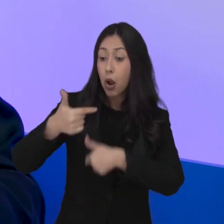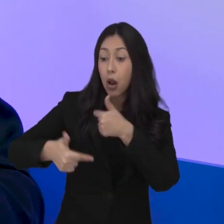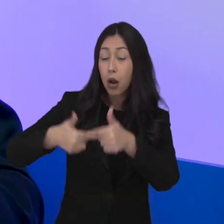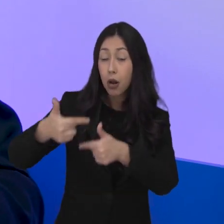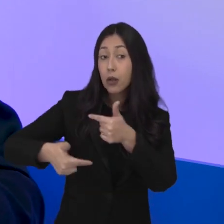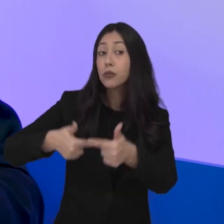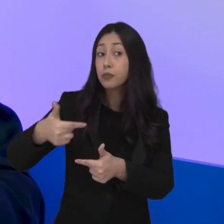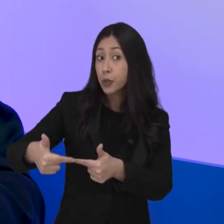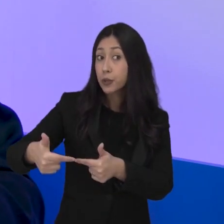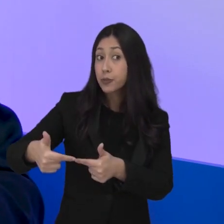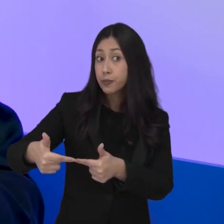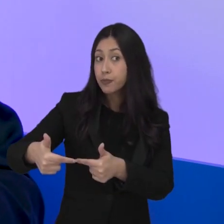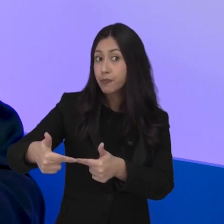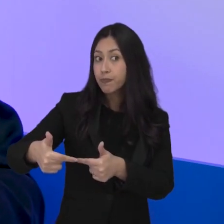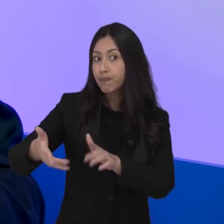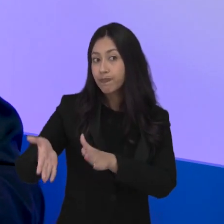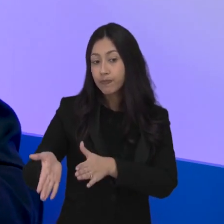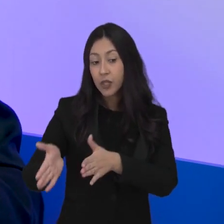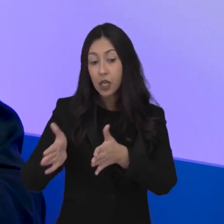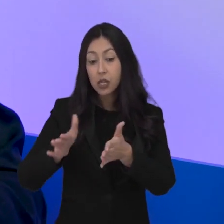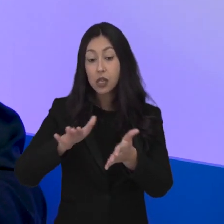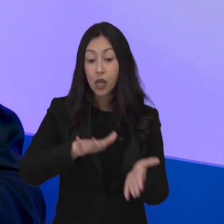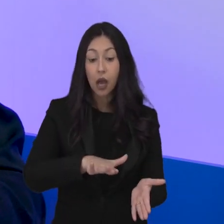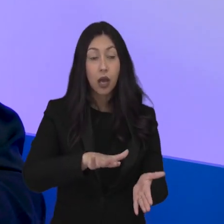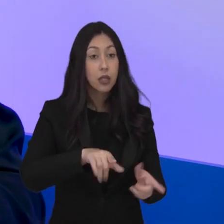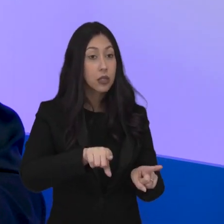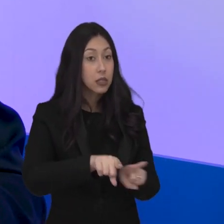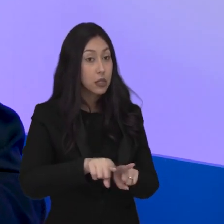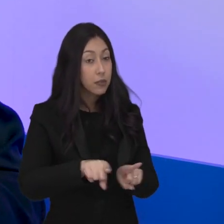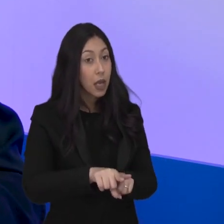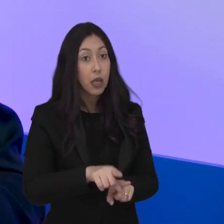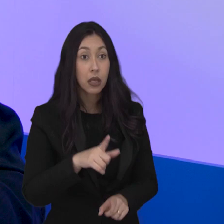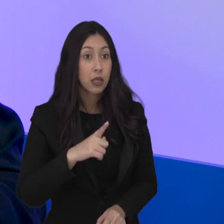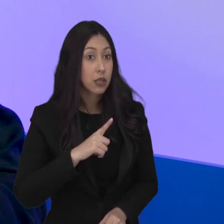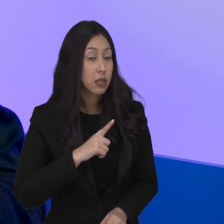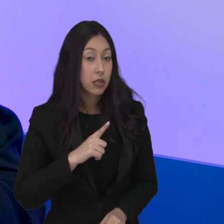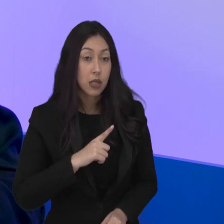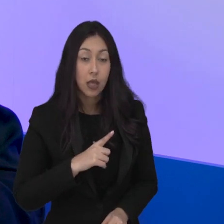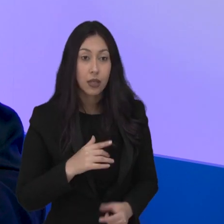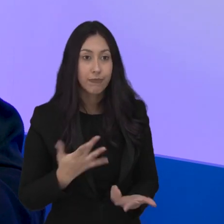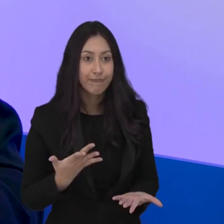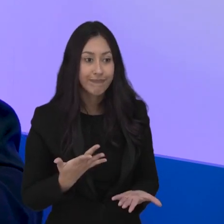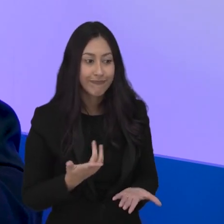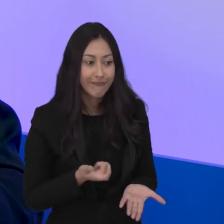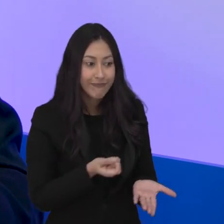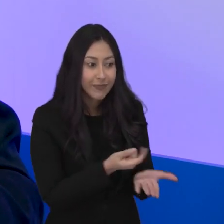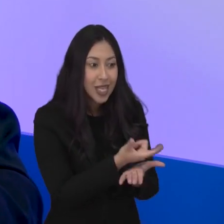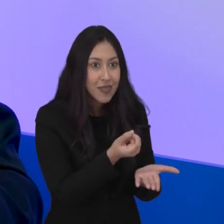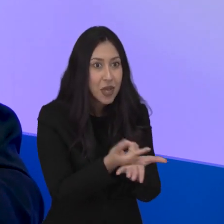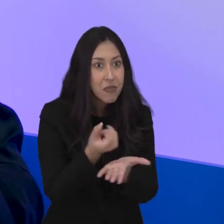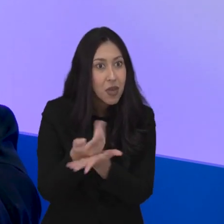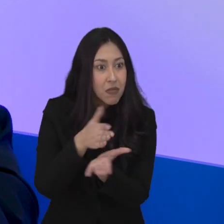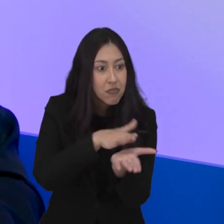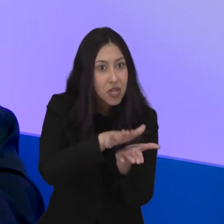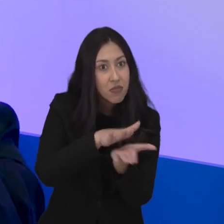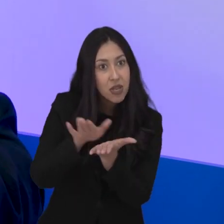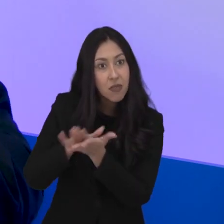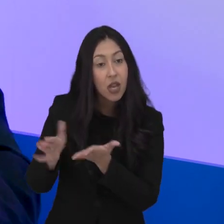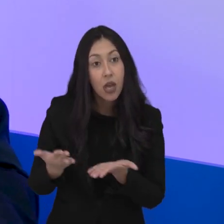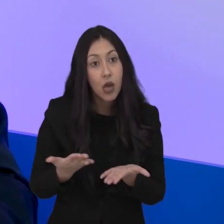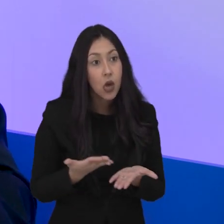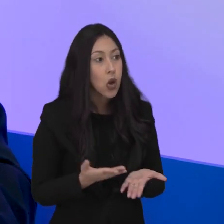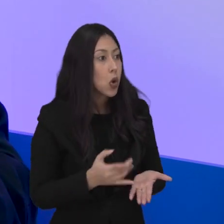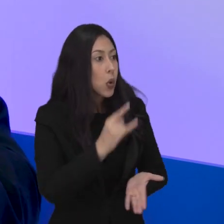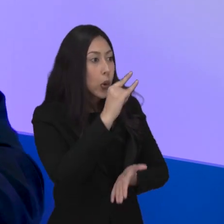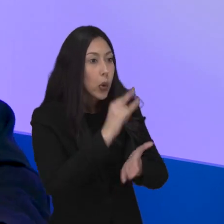nós disponibilizamos para alguém. Em contrapartida, nós também temos, né, as nossas despesas, conta de água, conta